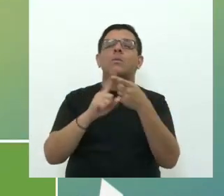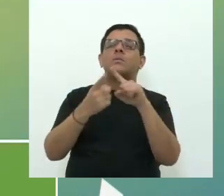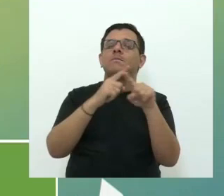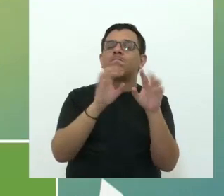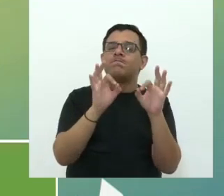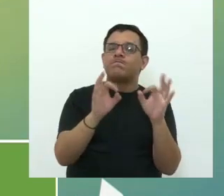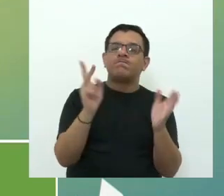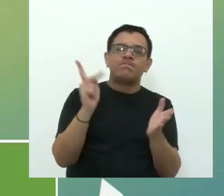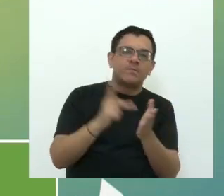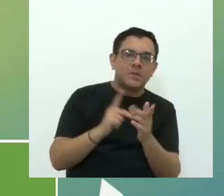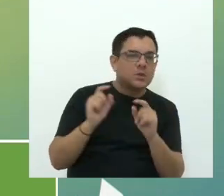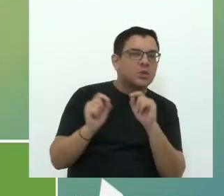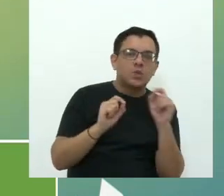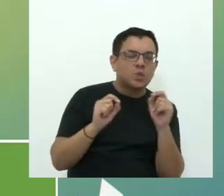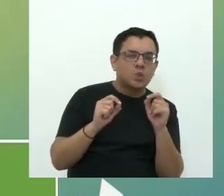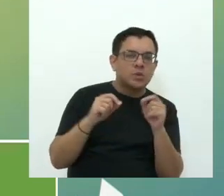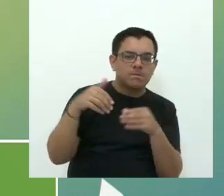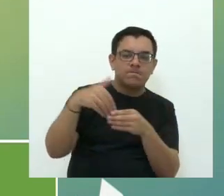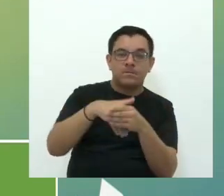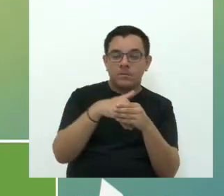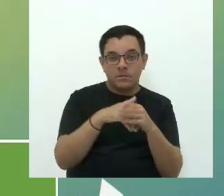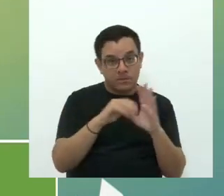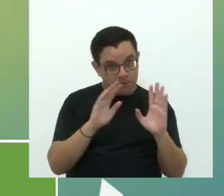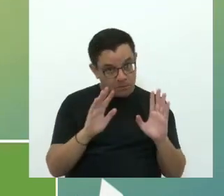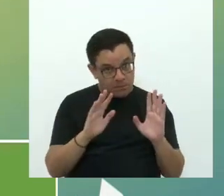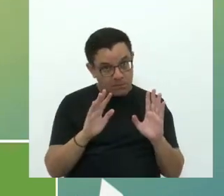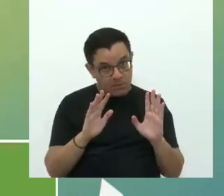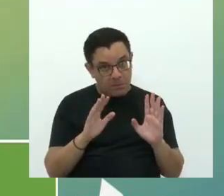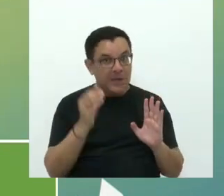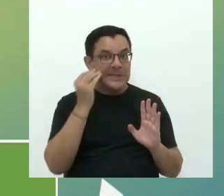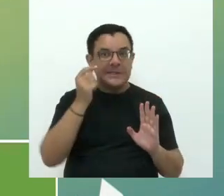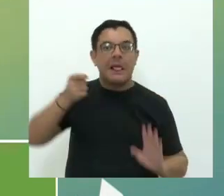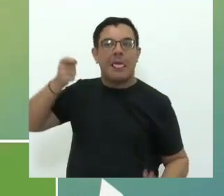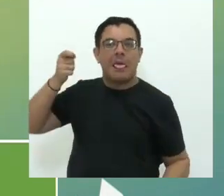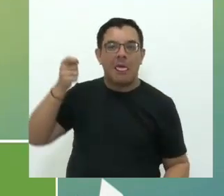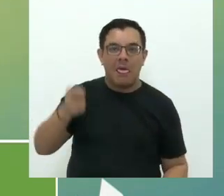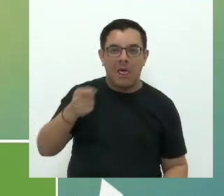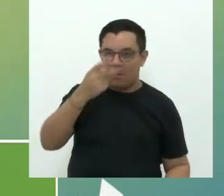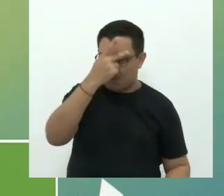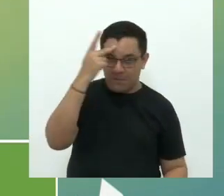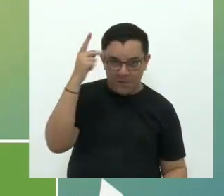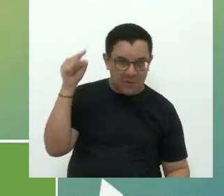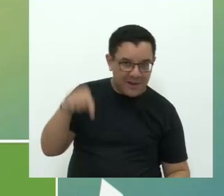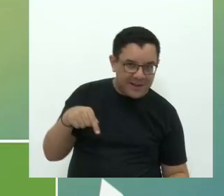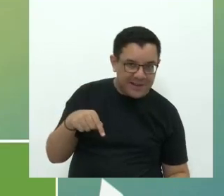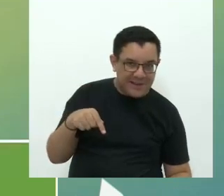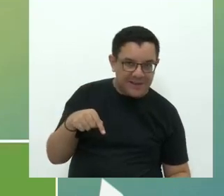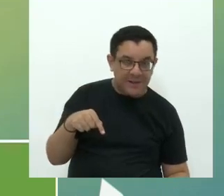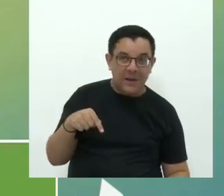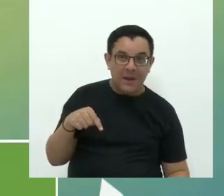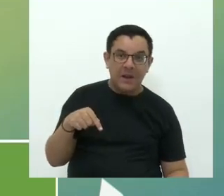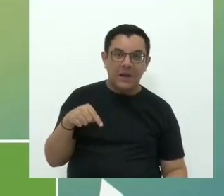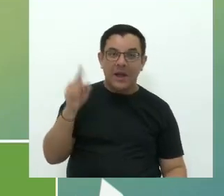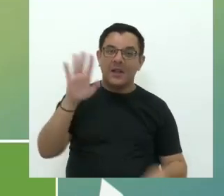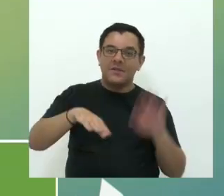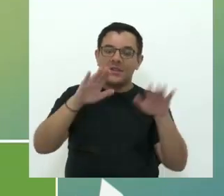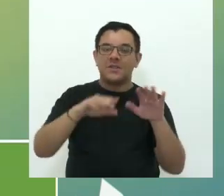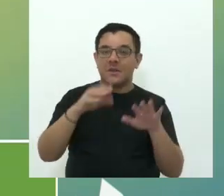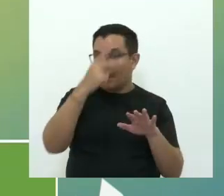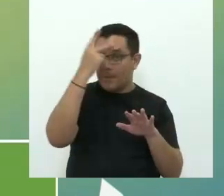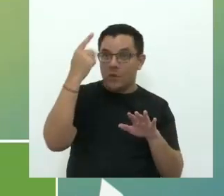real numas eleições municipais para não castigar quem está aqui quem vocês querem castigar